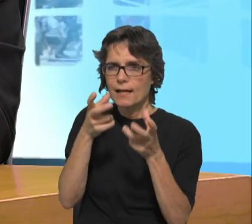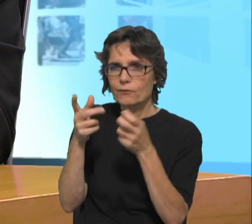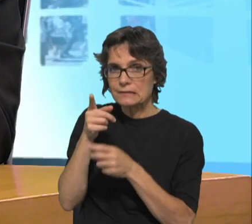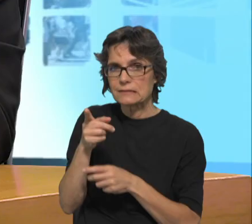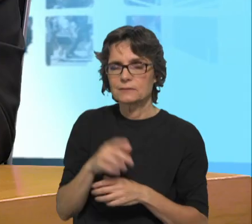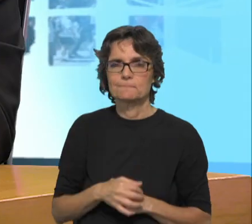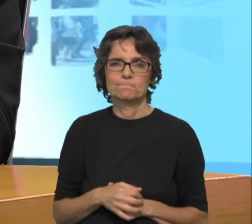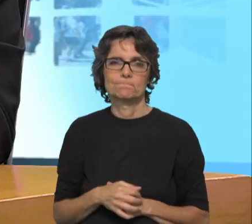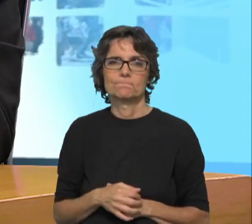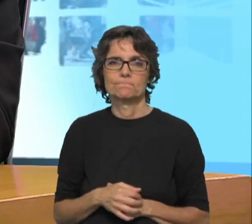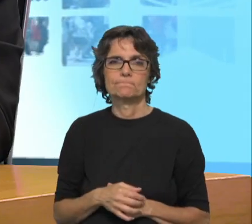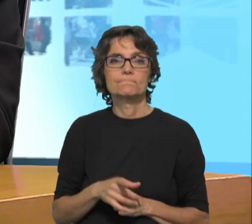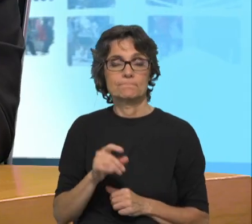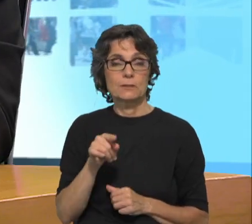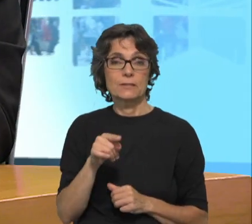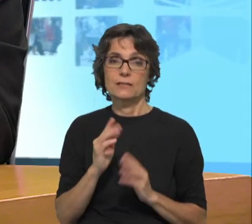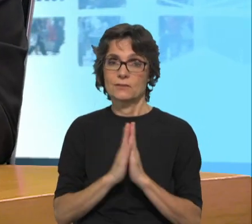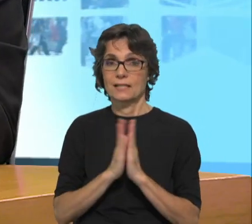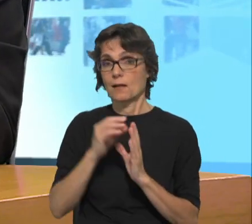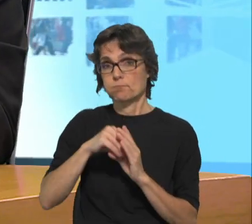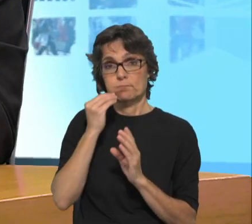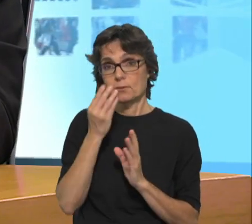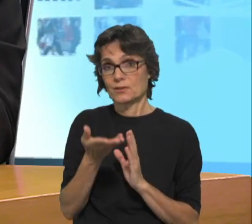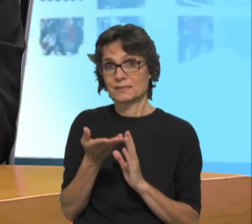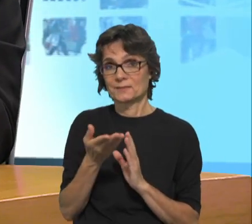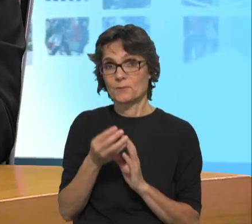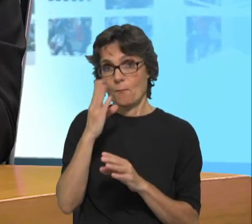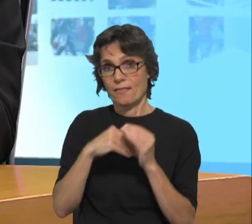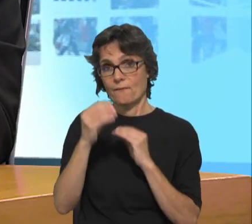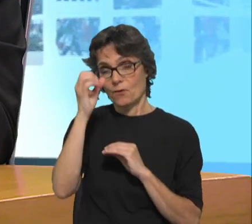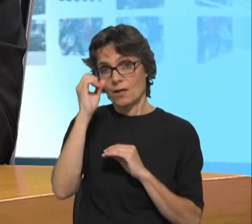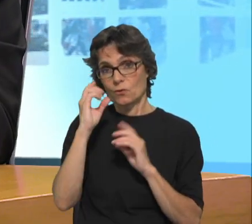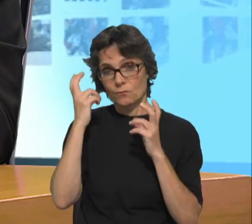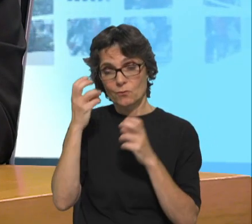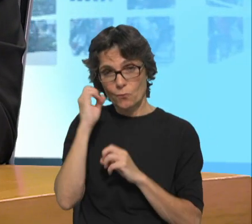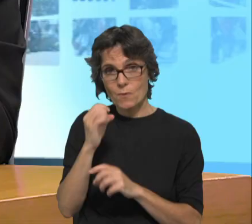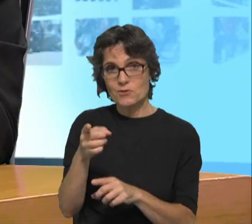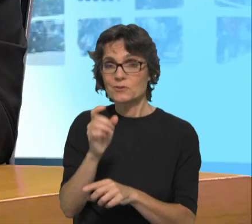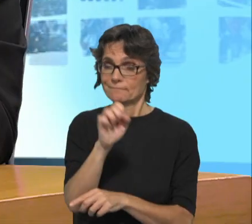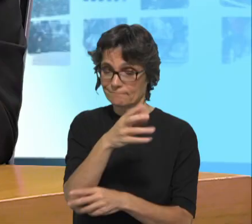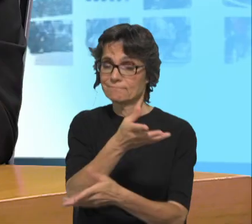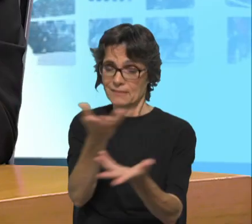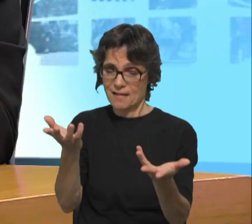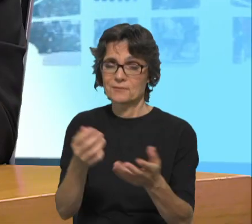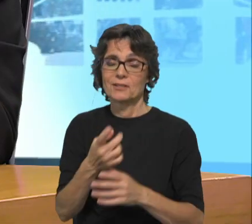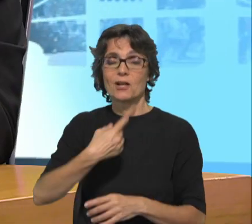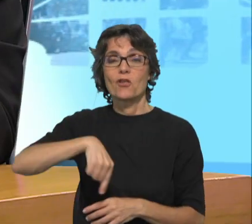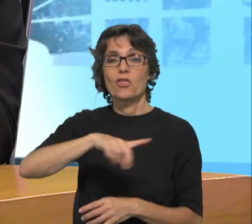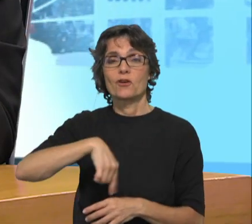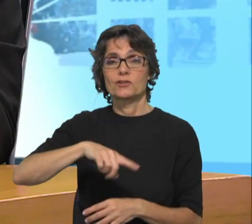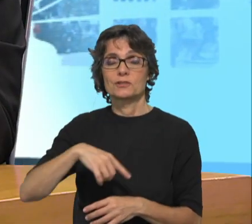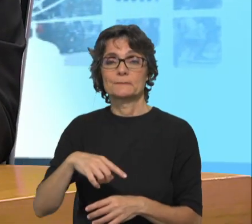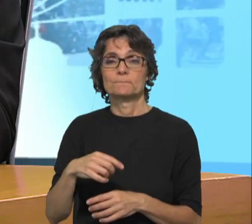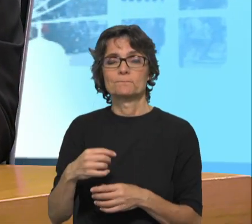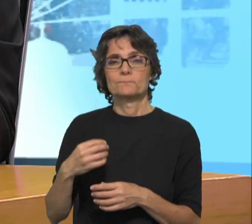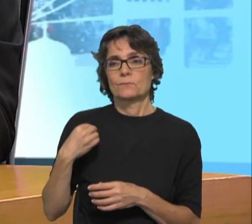reconfigurar também a imagem de pastores na Igreja? Claro, sem dúvida. Creio que nós, que somos chamados a exercer este ministério pastoral, somos